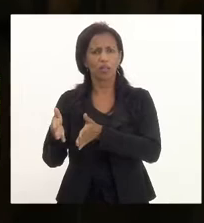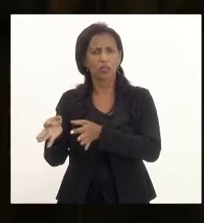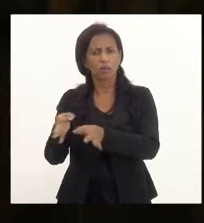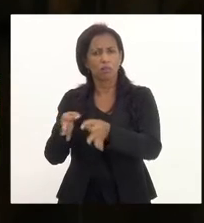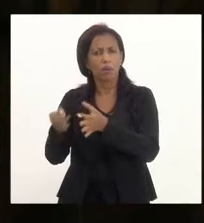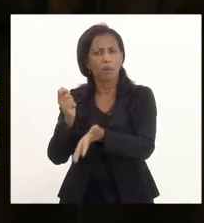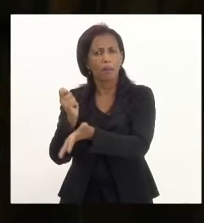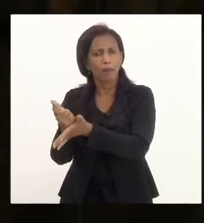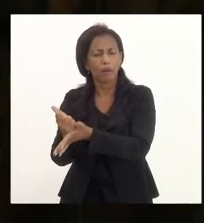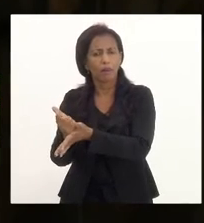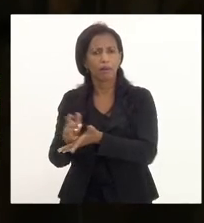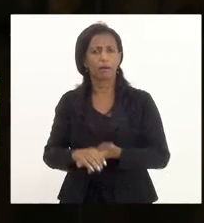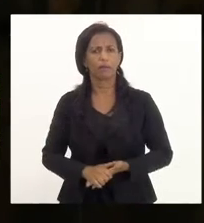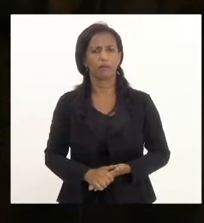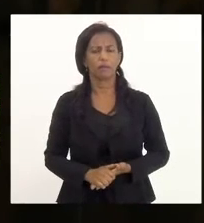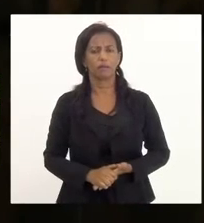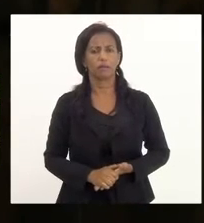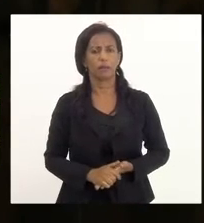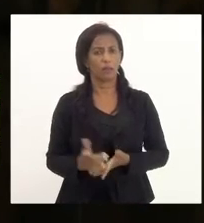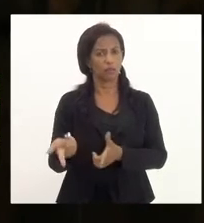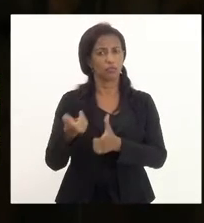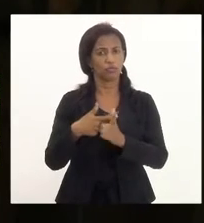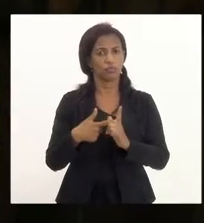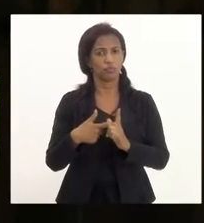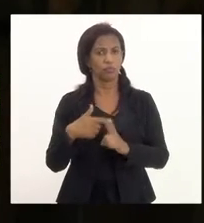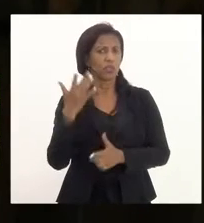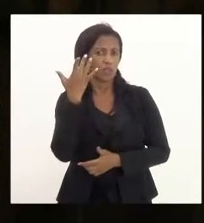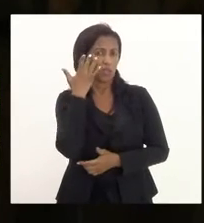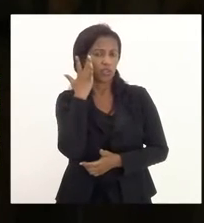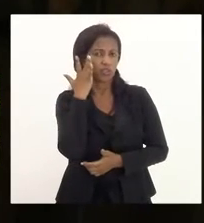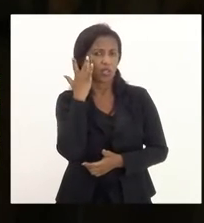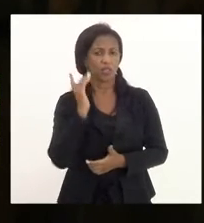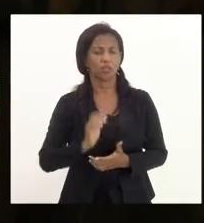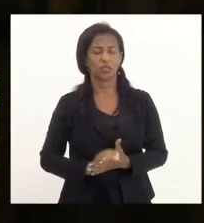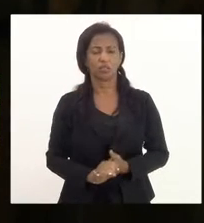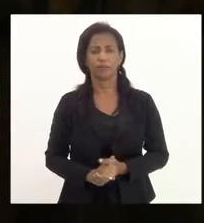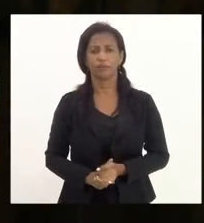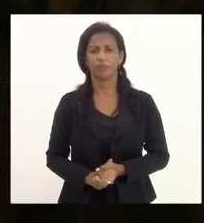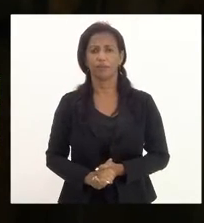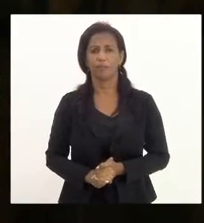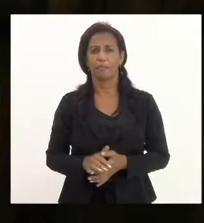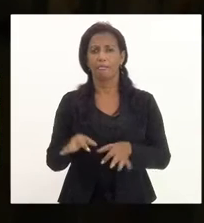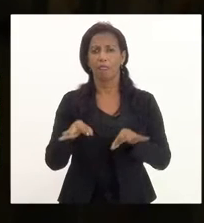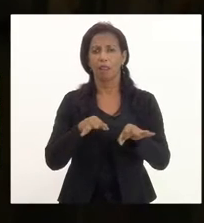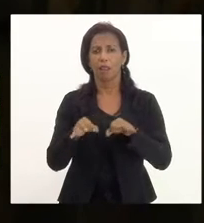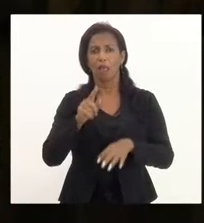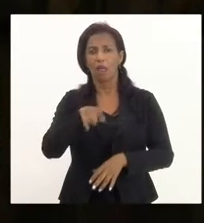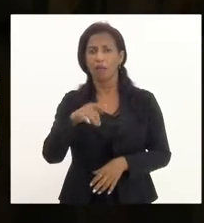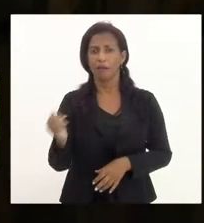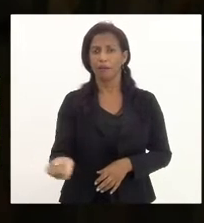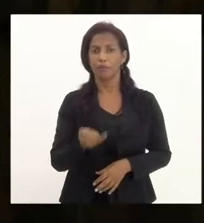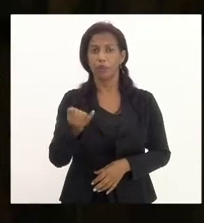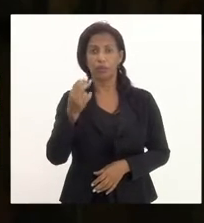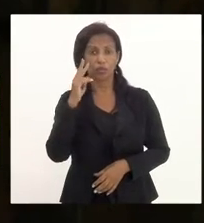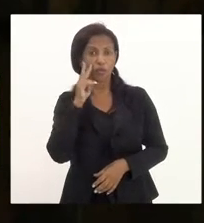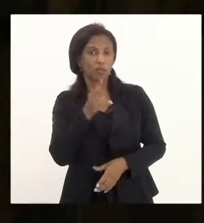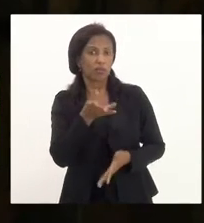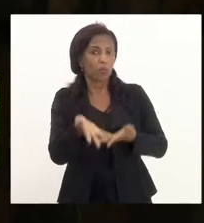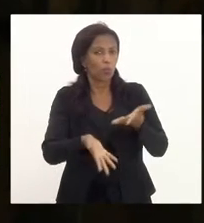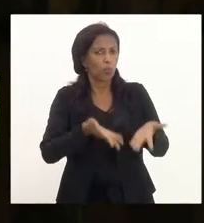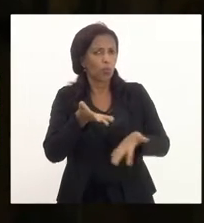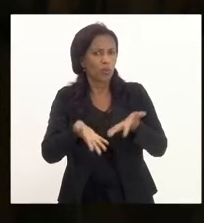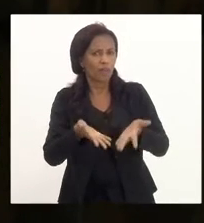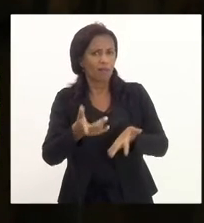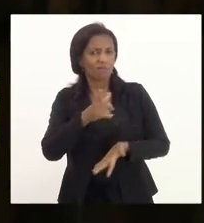pagar a dívida e a gente acha que esse planejamento é importante né tem que ver o cuidado